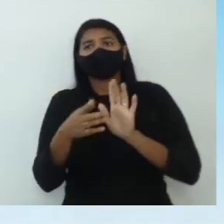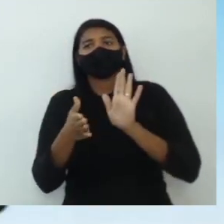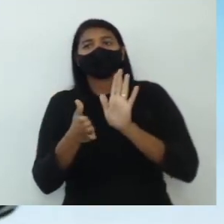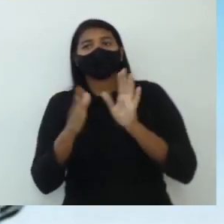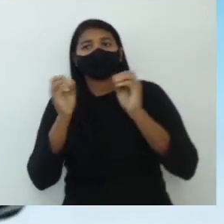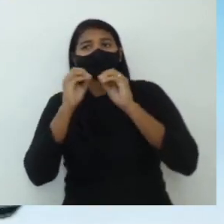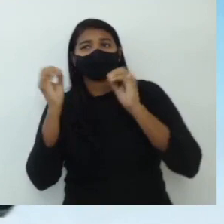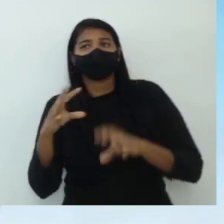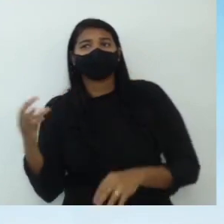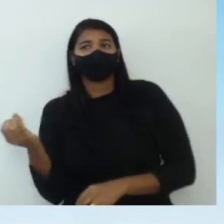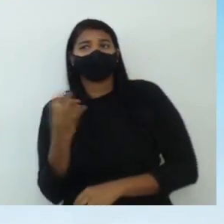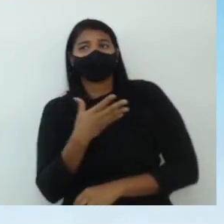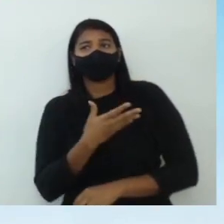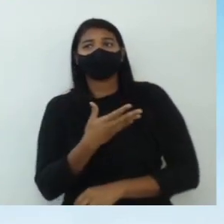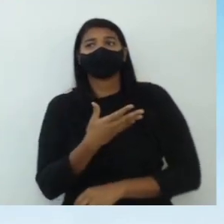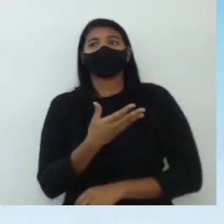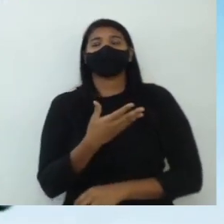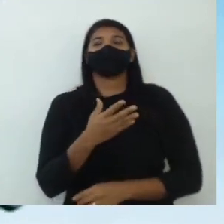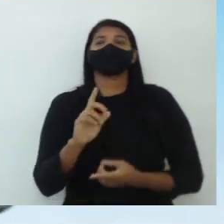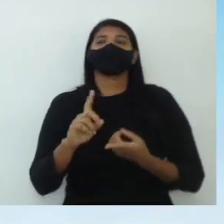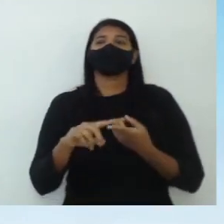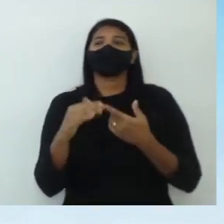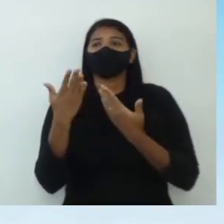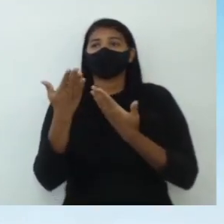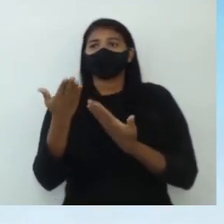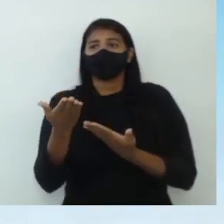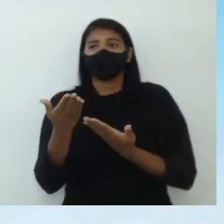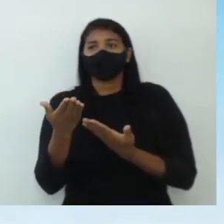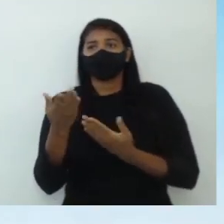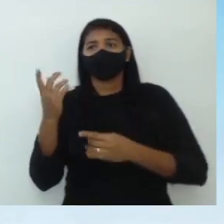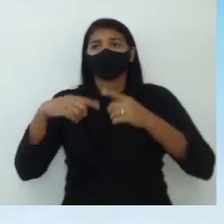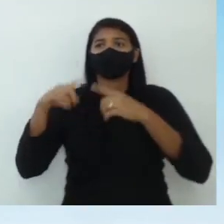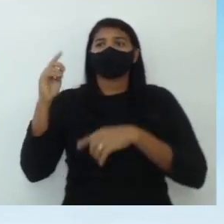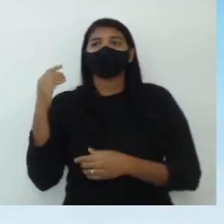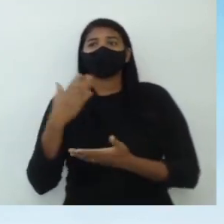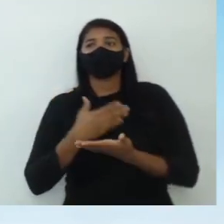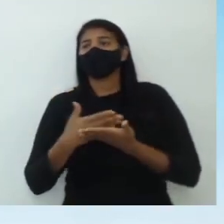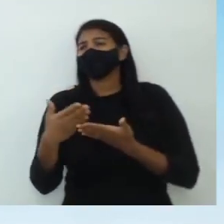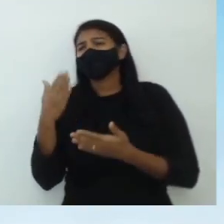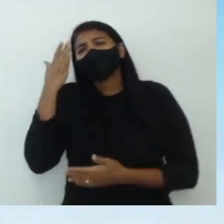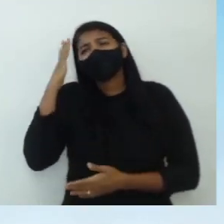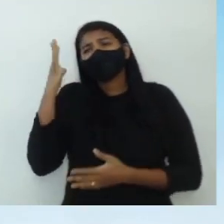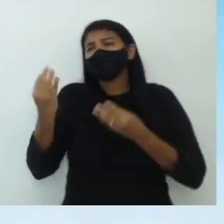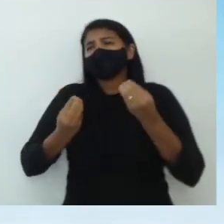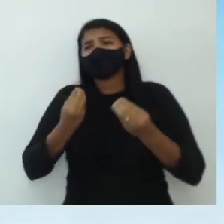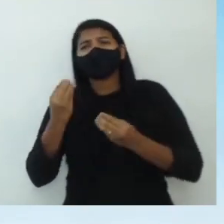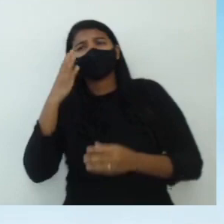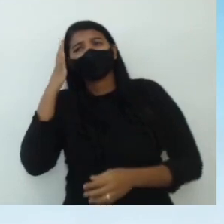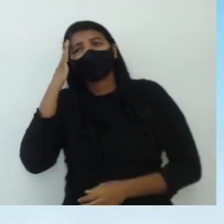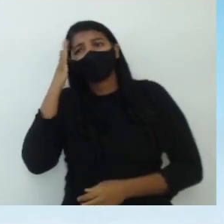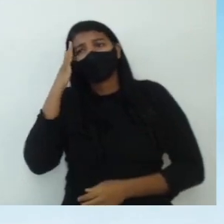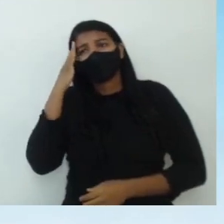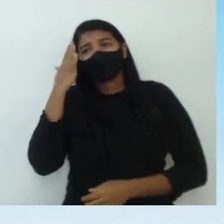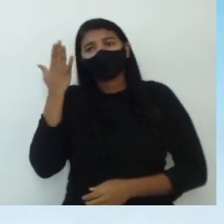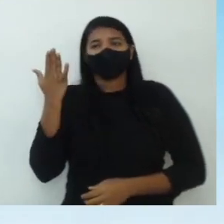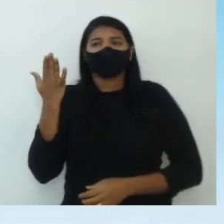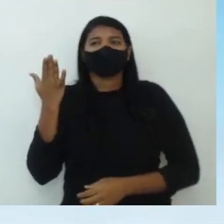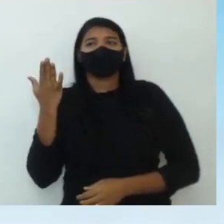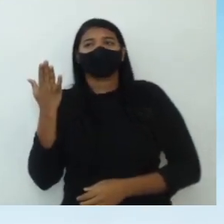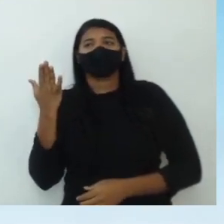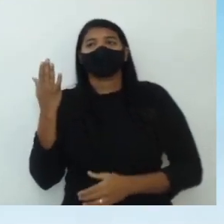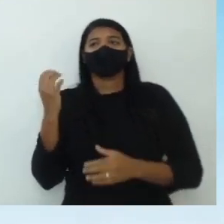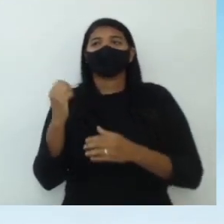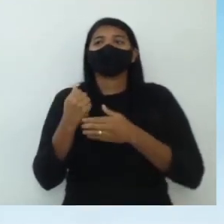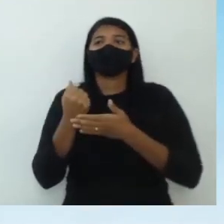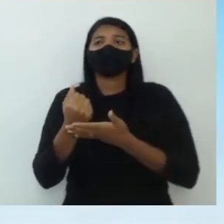criativos, inovadores, né? Então, assim, se você, mas eu não sei por onde começar para entender essa questão da sustentabilidade,